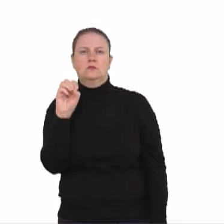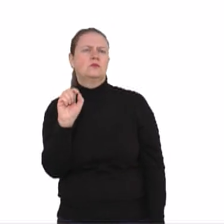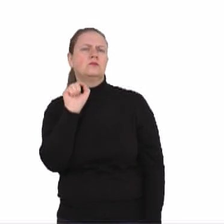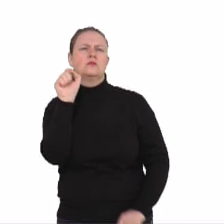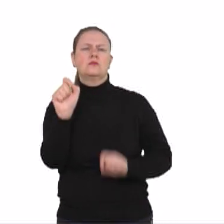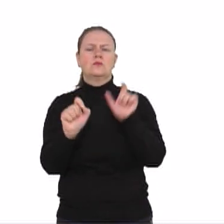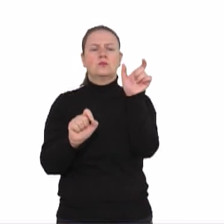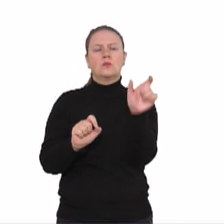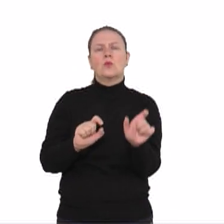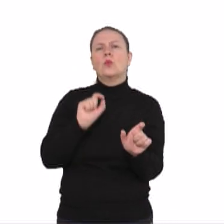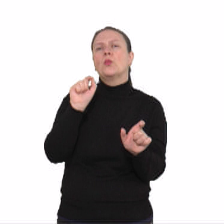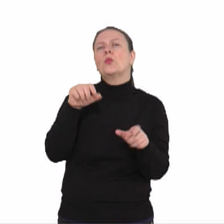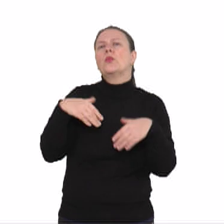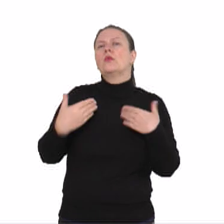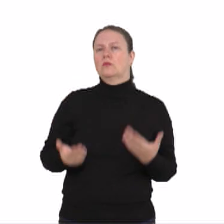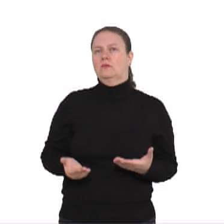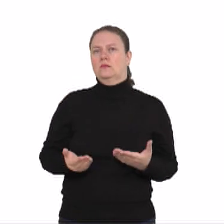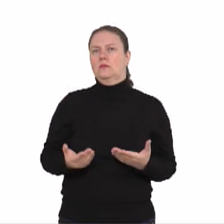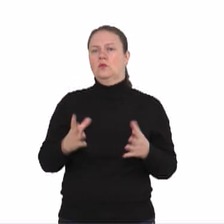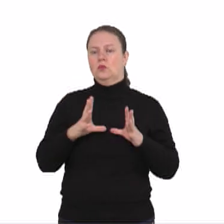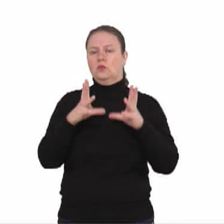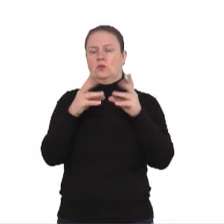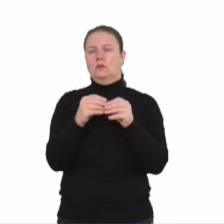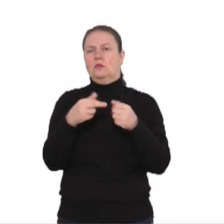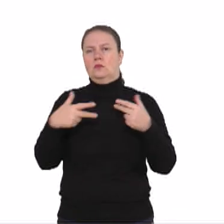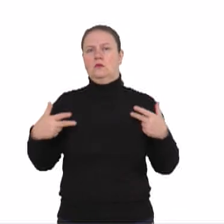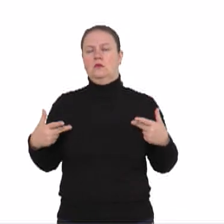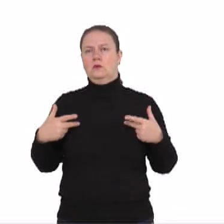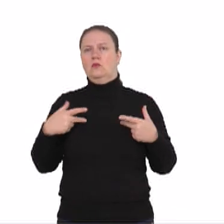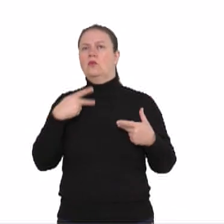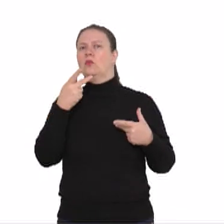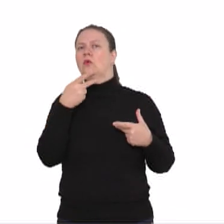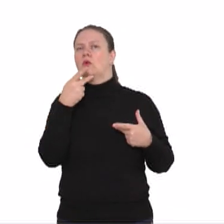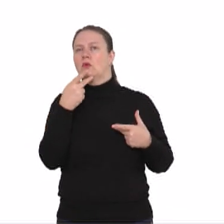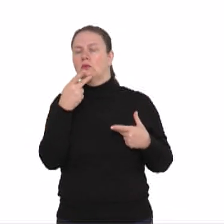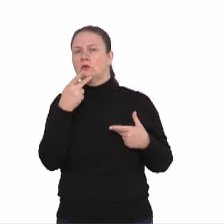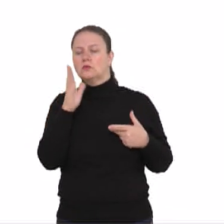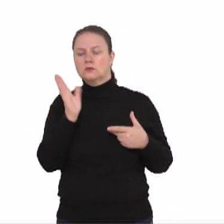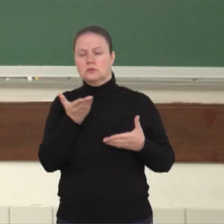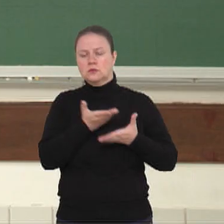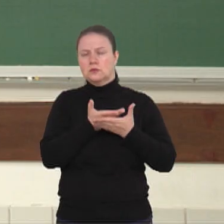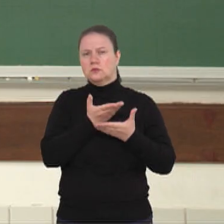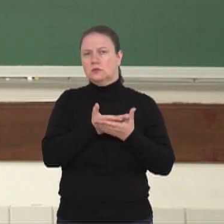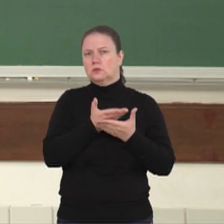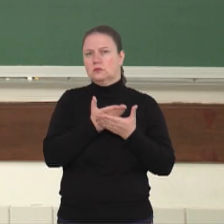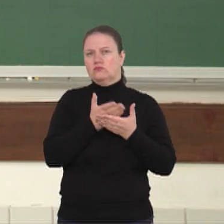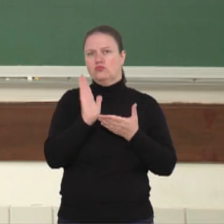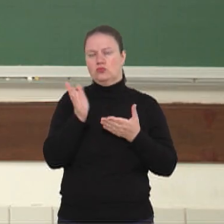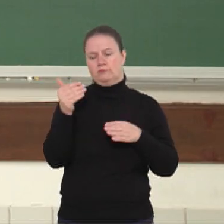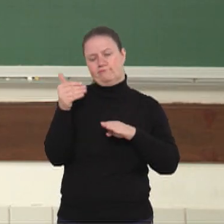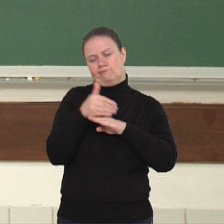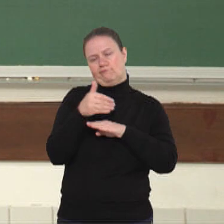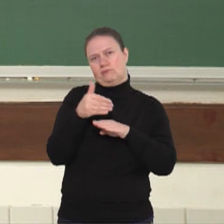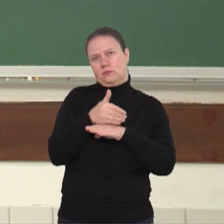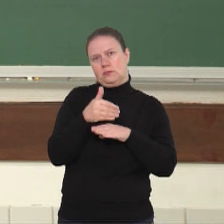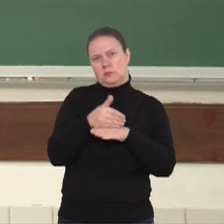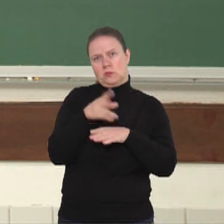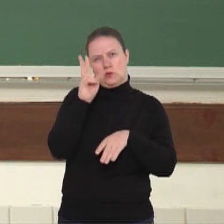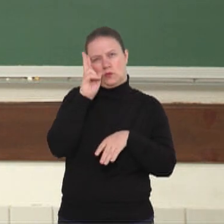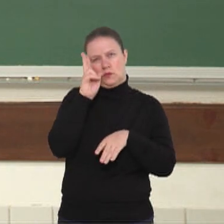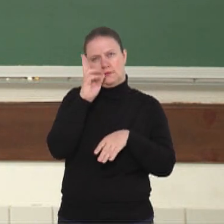oração. Predicado, tudo aquilo que eu falo do sujeito. Já teve uma aula sobre isso, você pode acessar e voltar lá